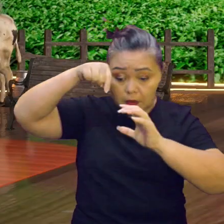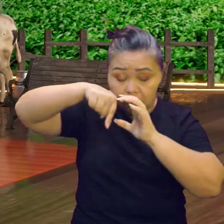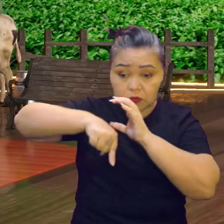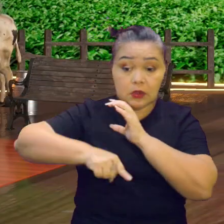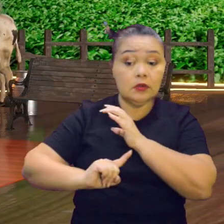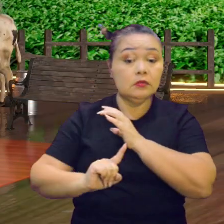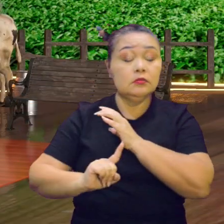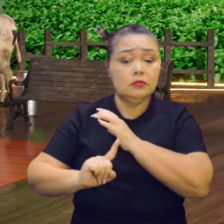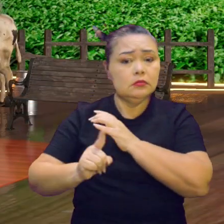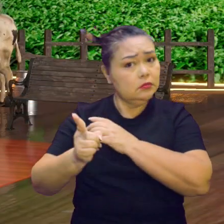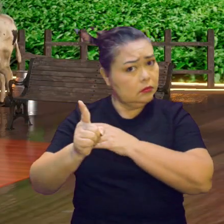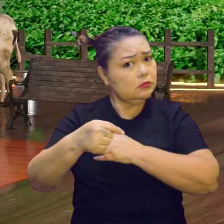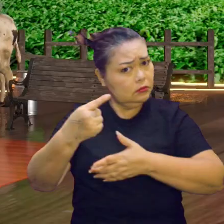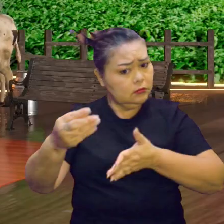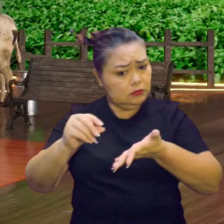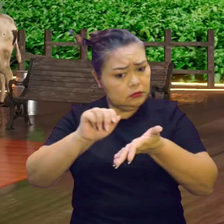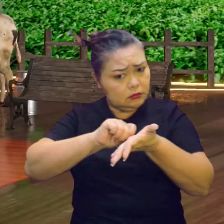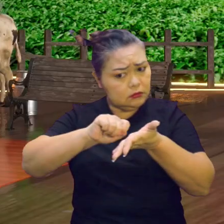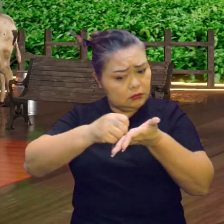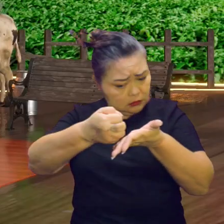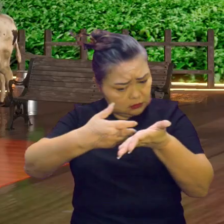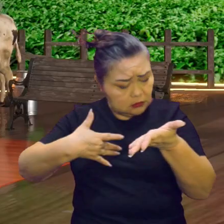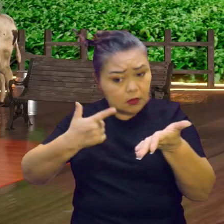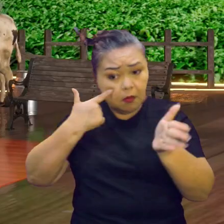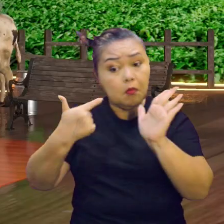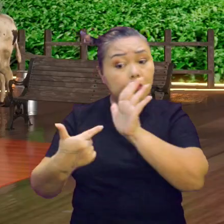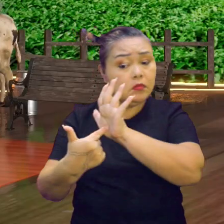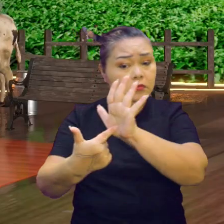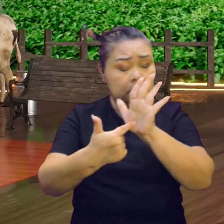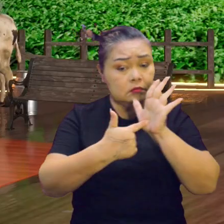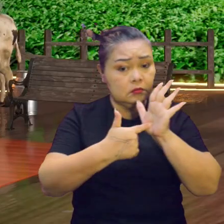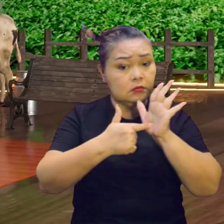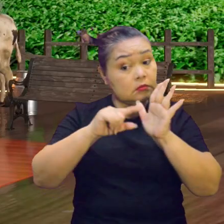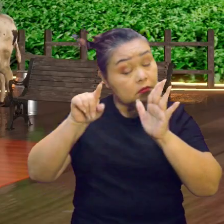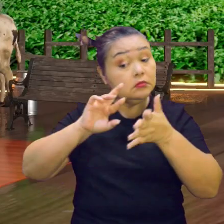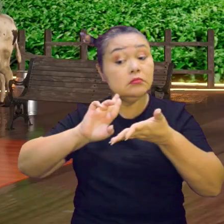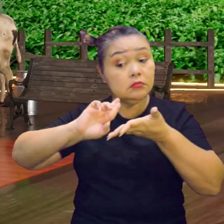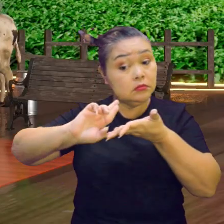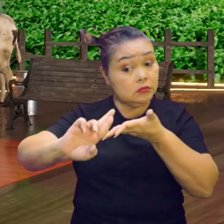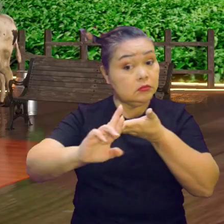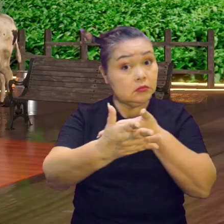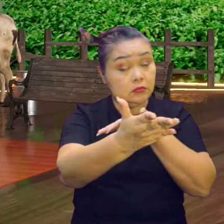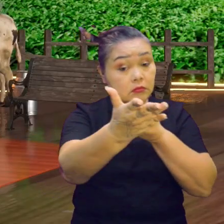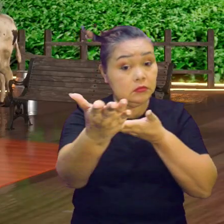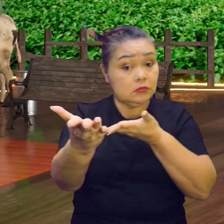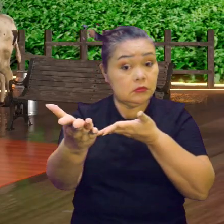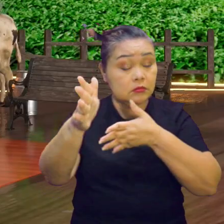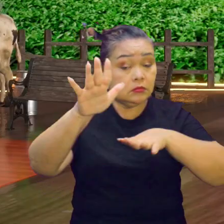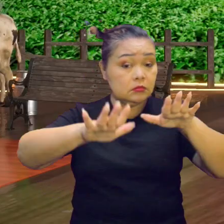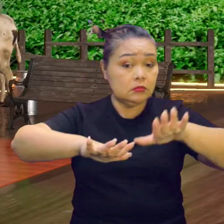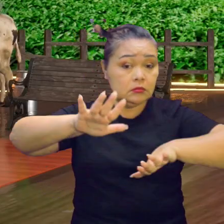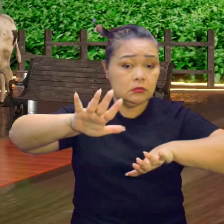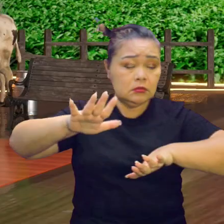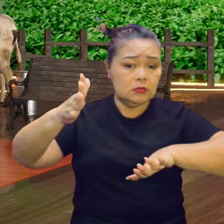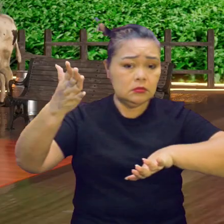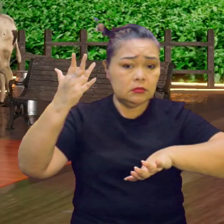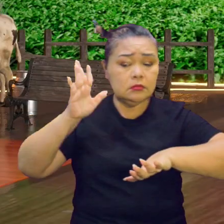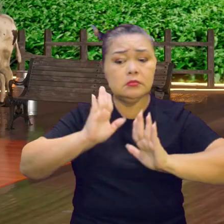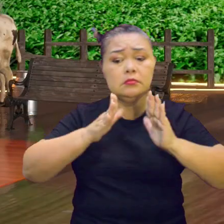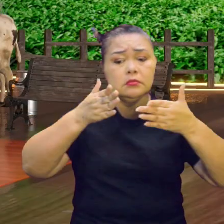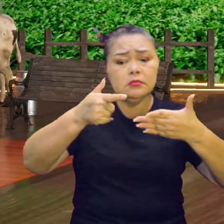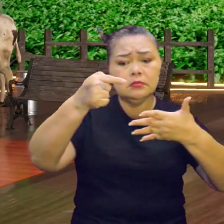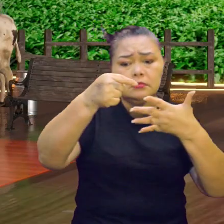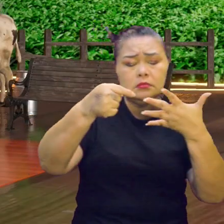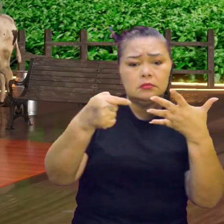sua pergunta, a gente mostra aqui e já traz a resposta para você. O senhor falou sobre determinado item aí,